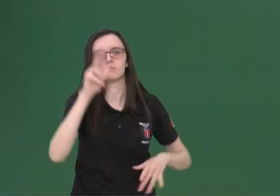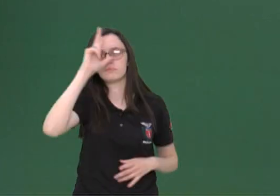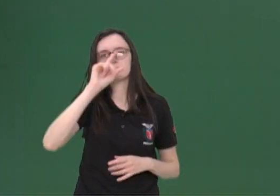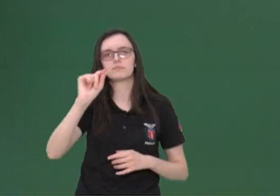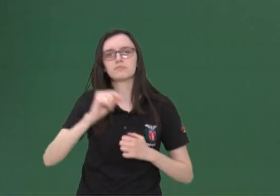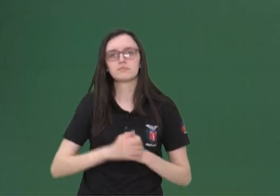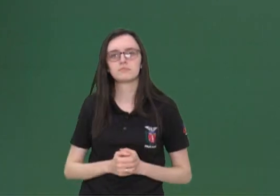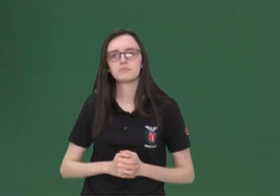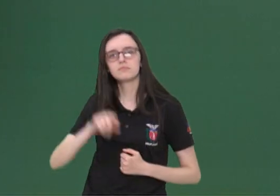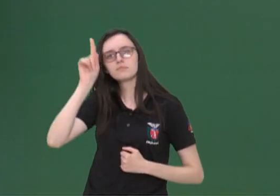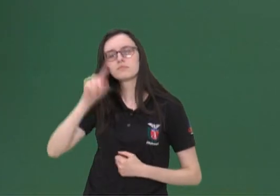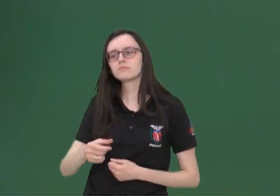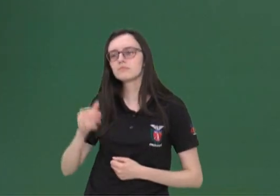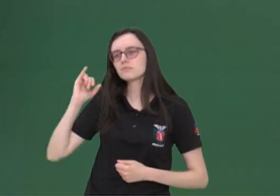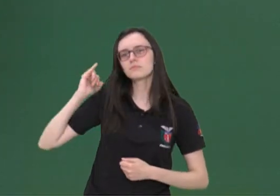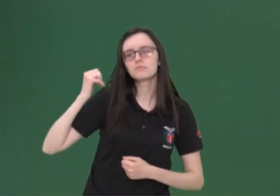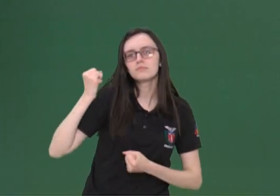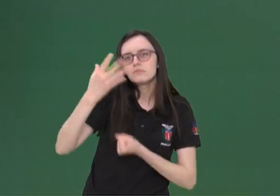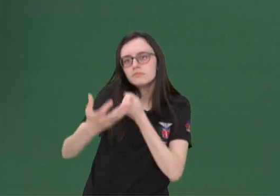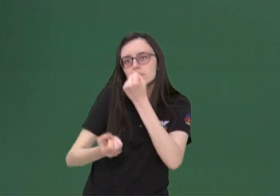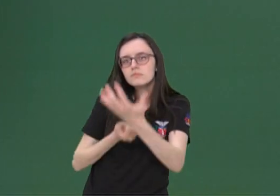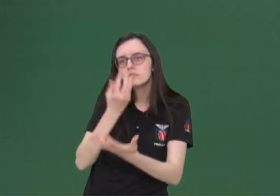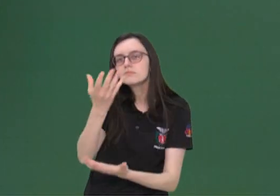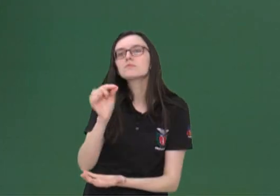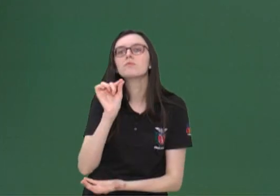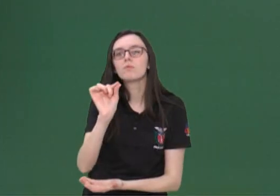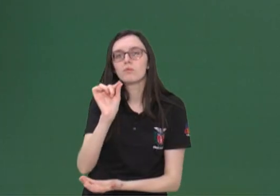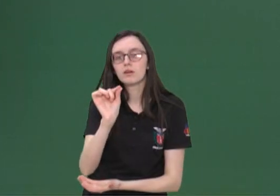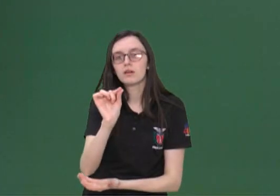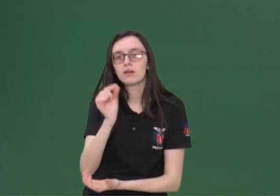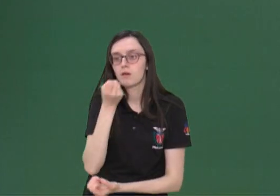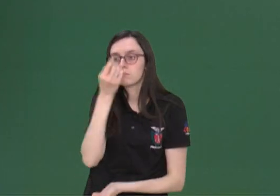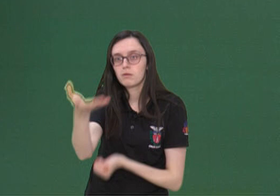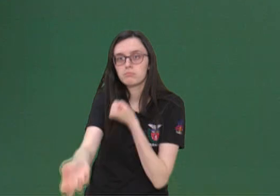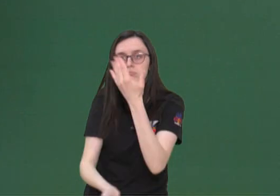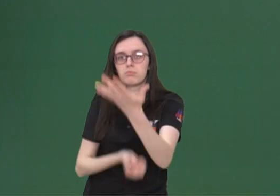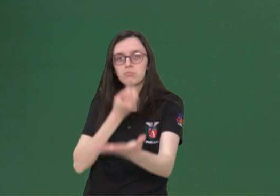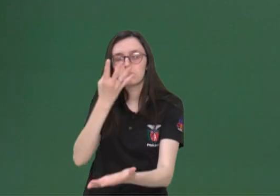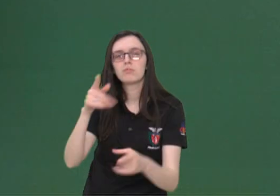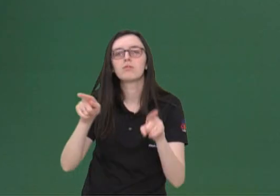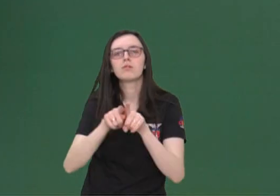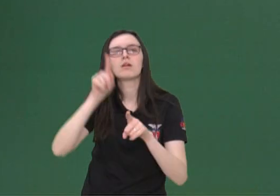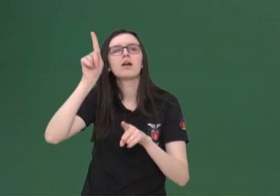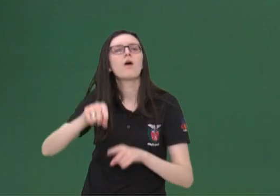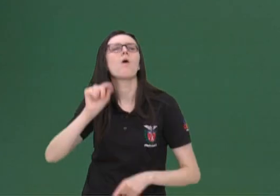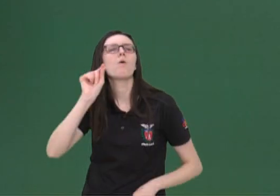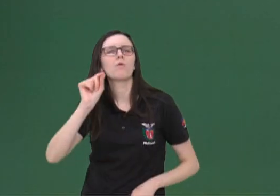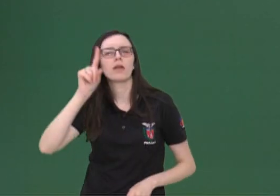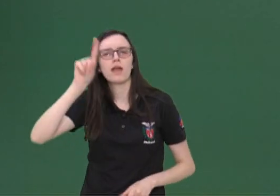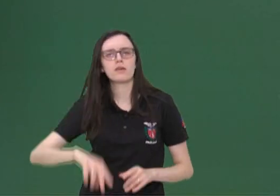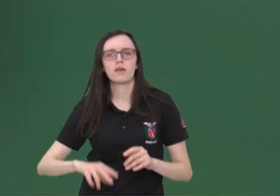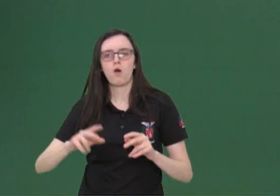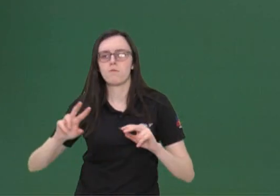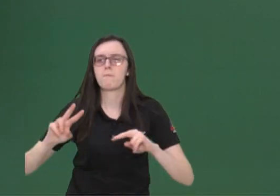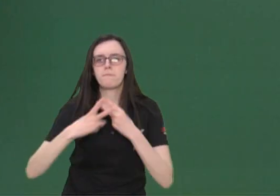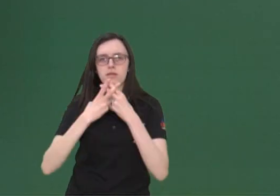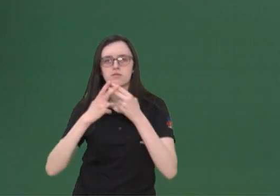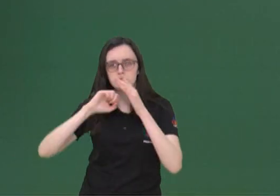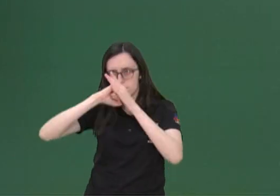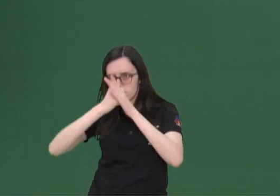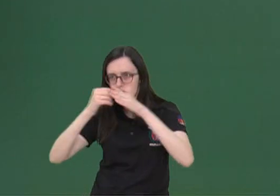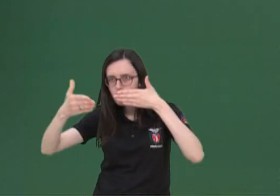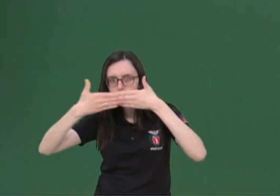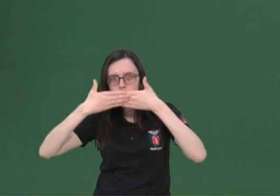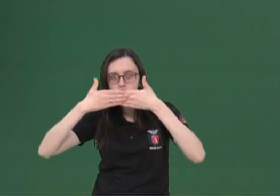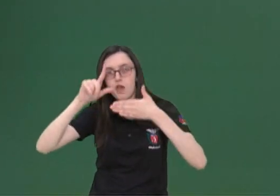lá, conta-se, um verbo, e trancam, outro verbo,